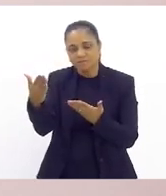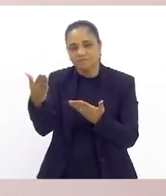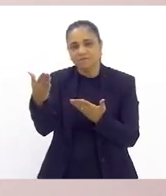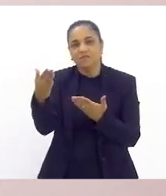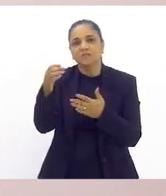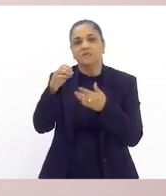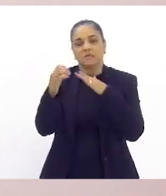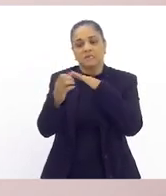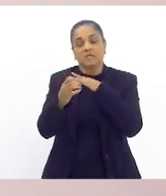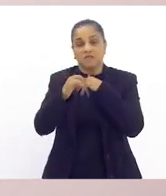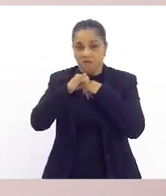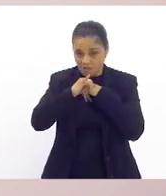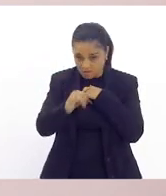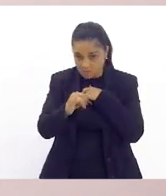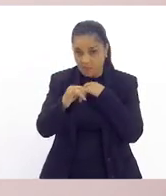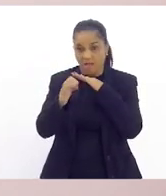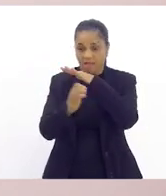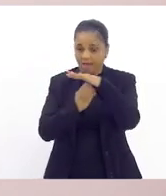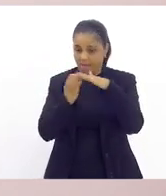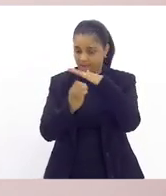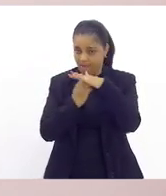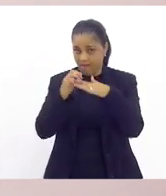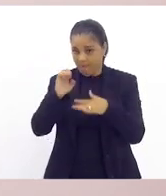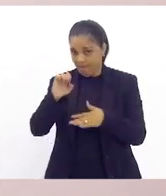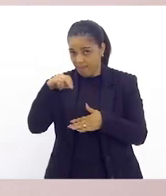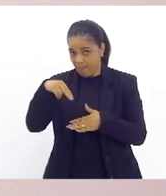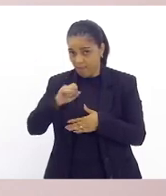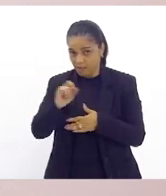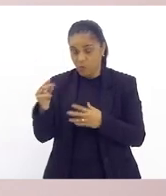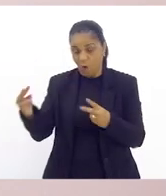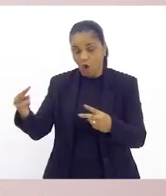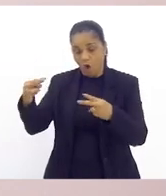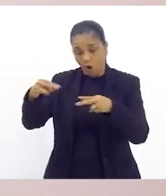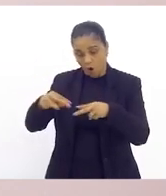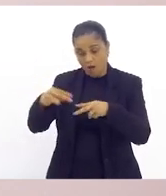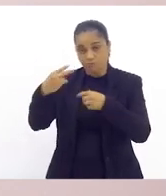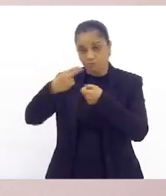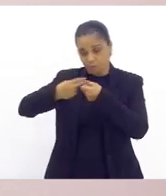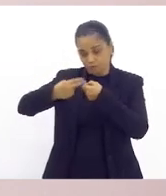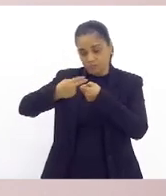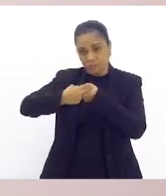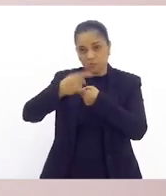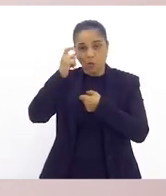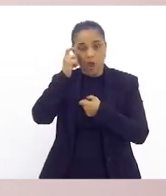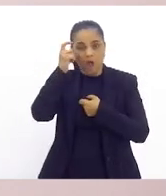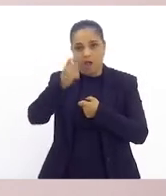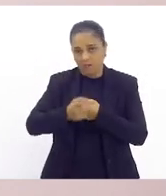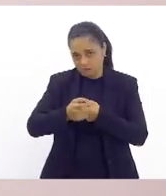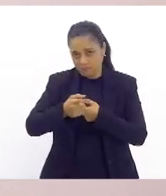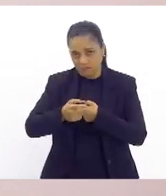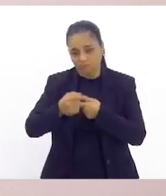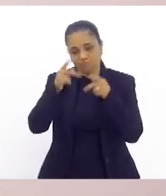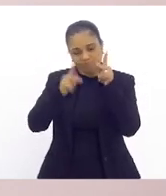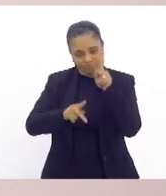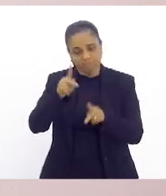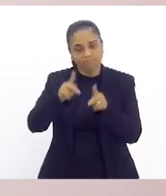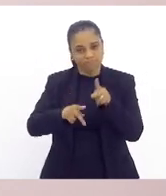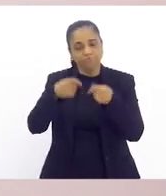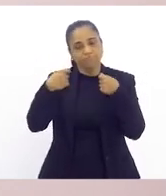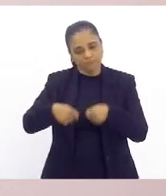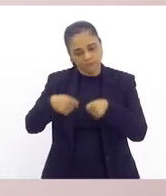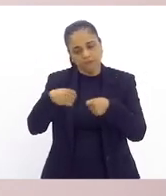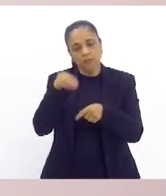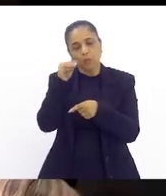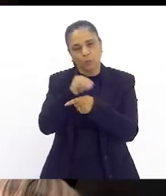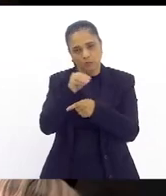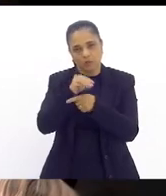dizer aeno por favor Olhe para o nosso município com mais atenção porque o nosso povo precisa de uma maior cuidado